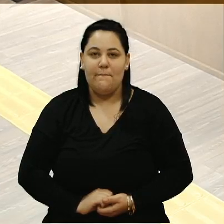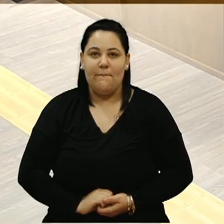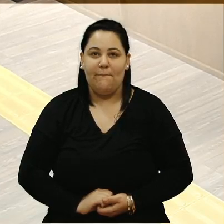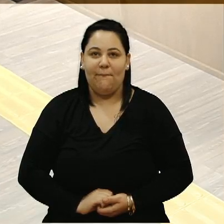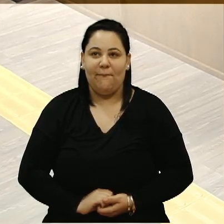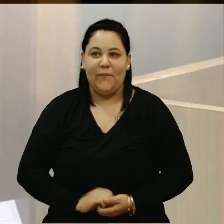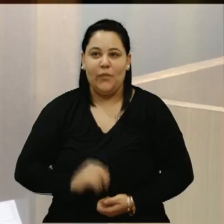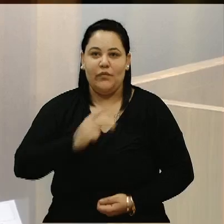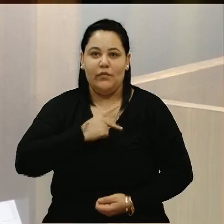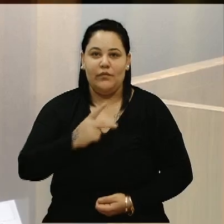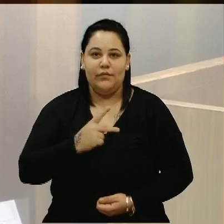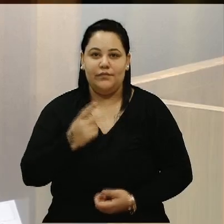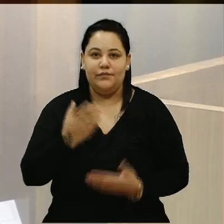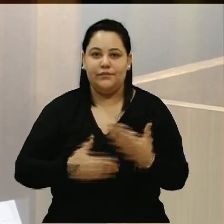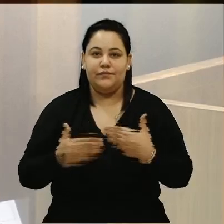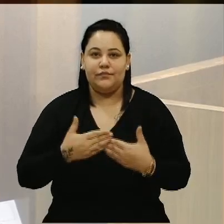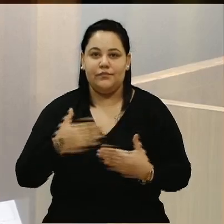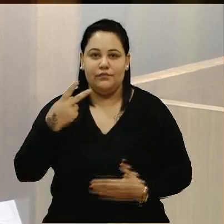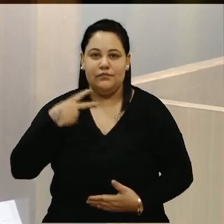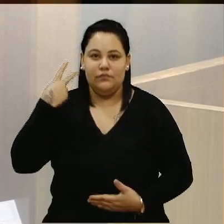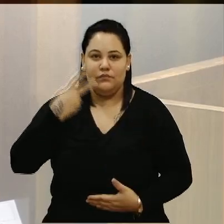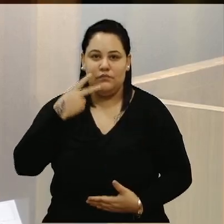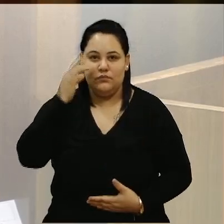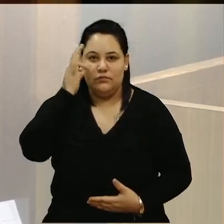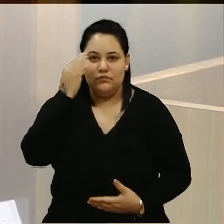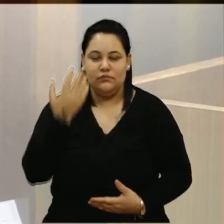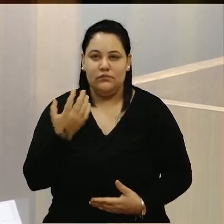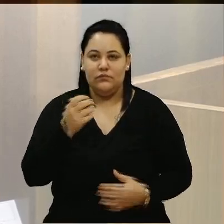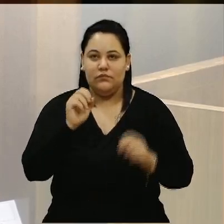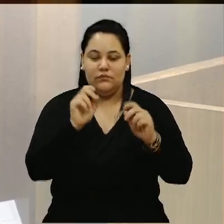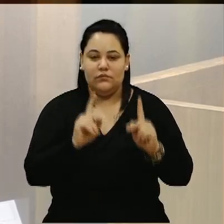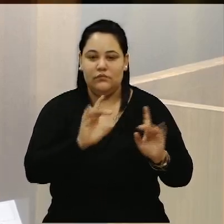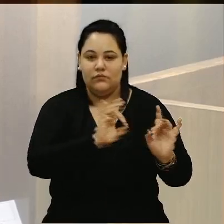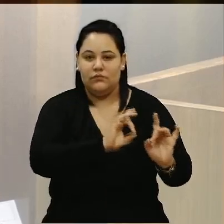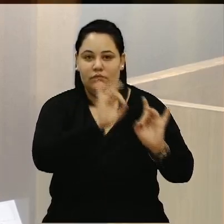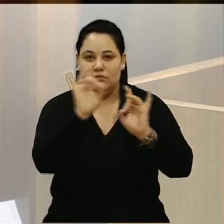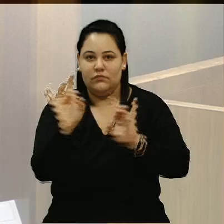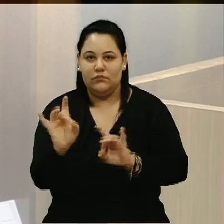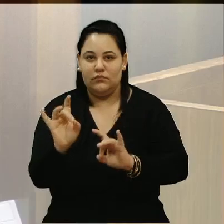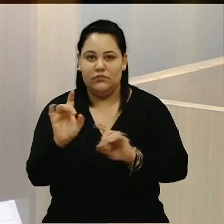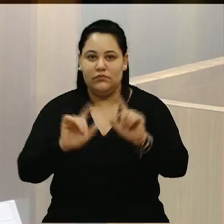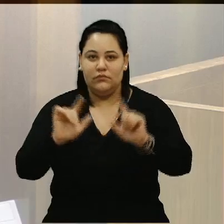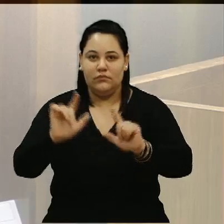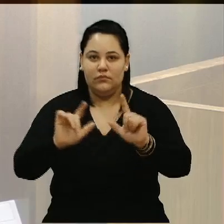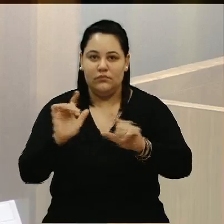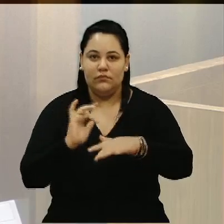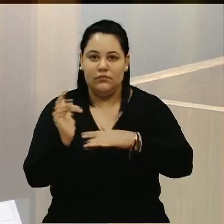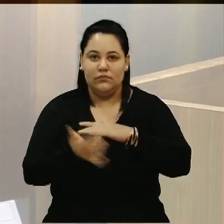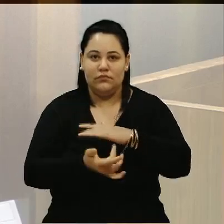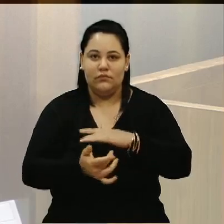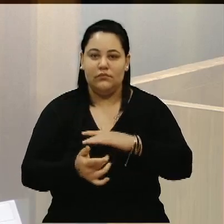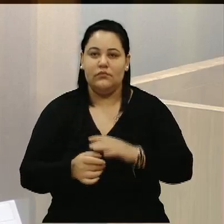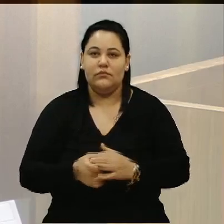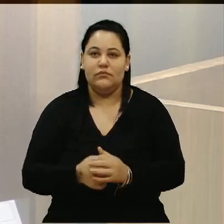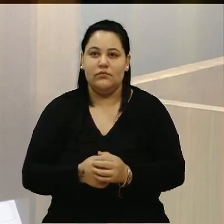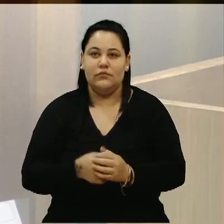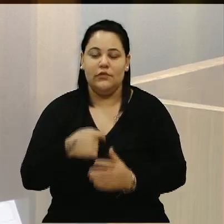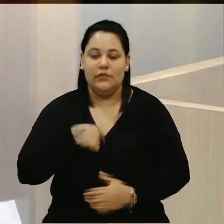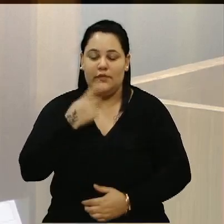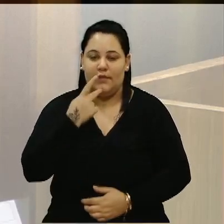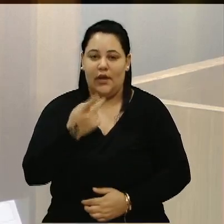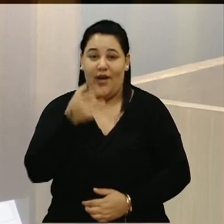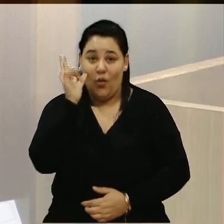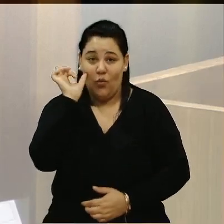Senhor presidente, nobres pares, as pessoas que nos acompanham, nos assistem. Eu ia fazer essa fala ontem,